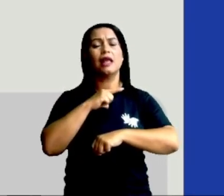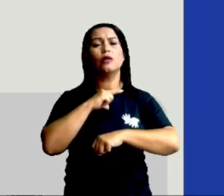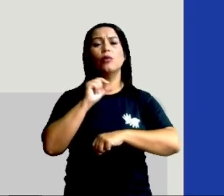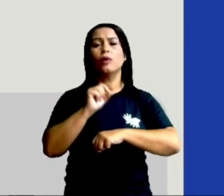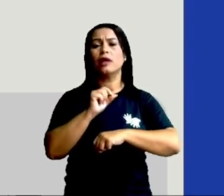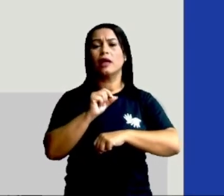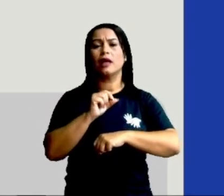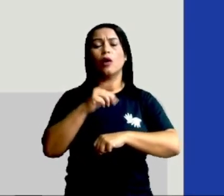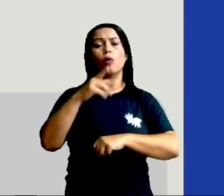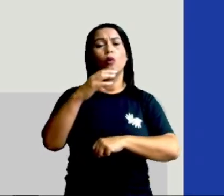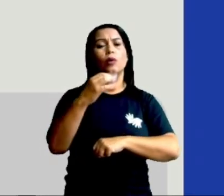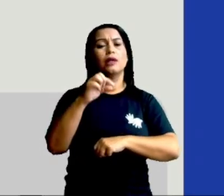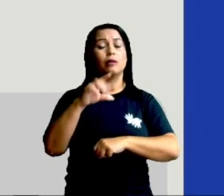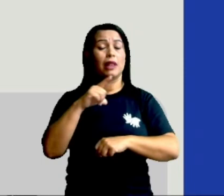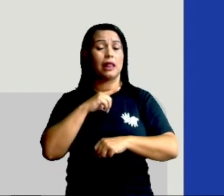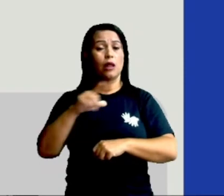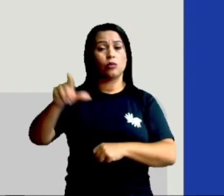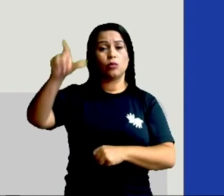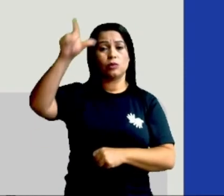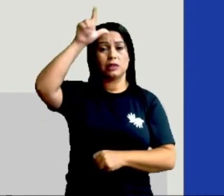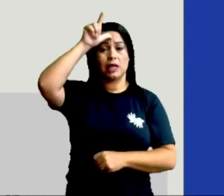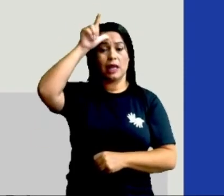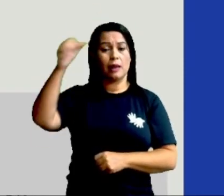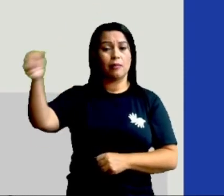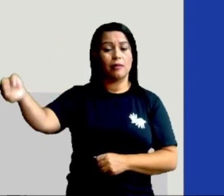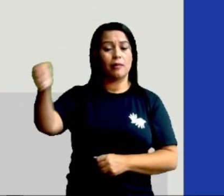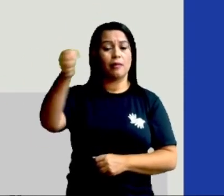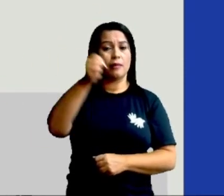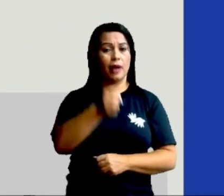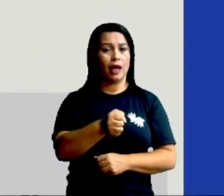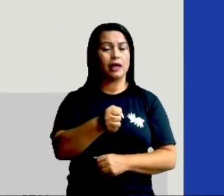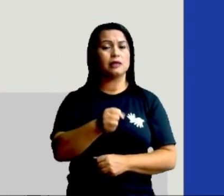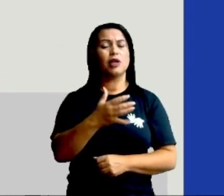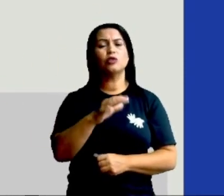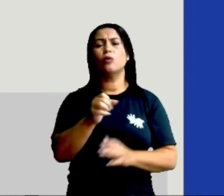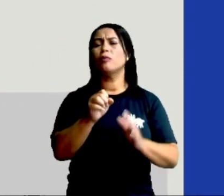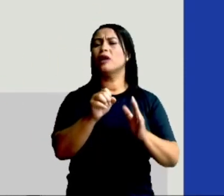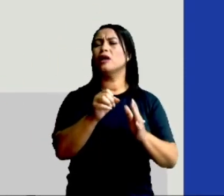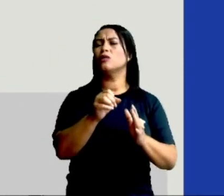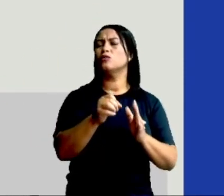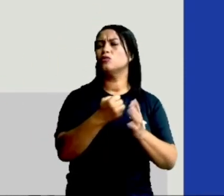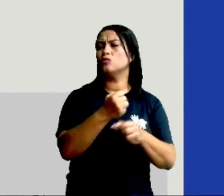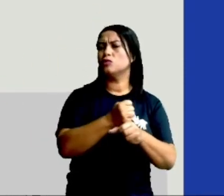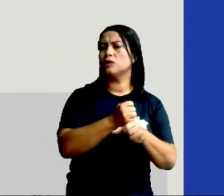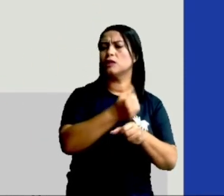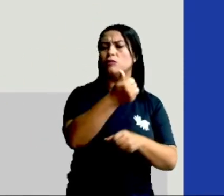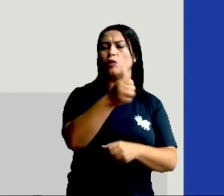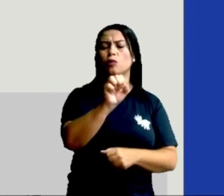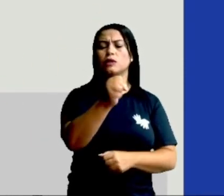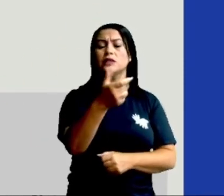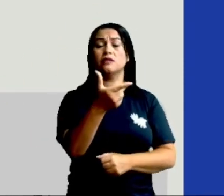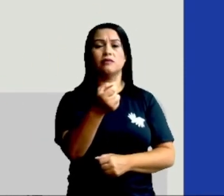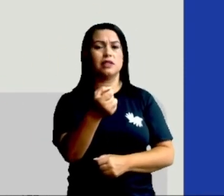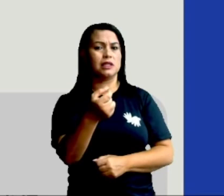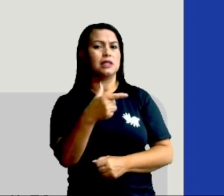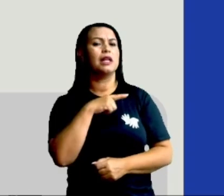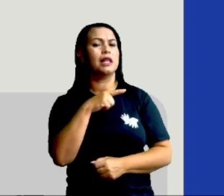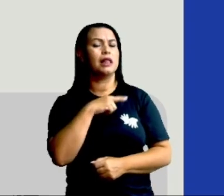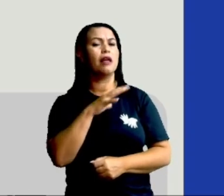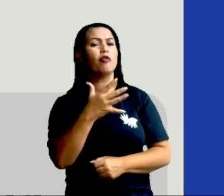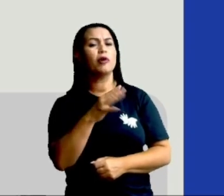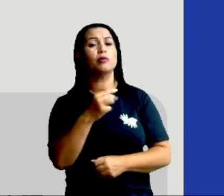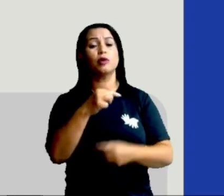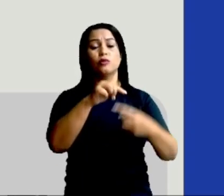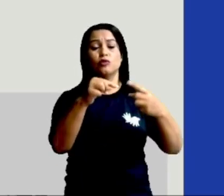os alemães foram os pioneiros na década de 1820 colonizando as áreas dos